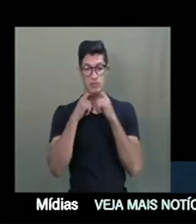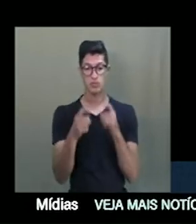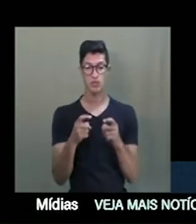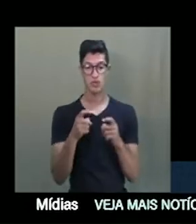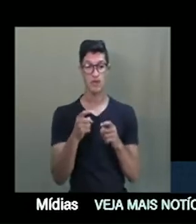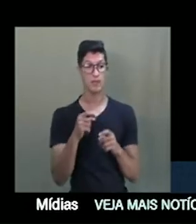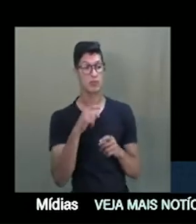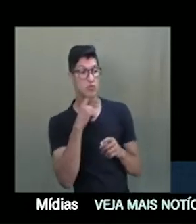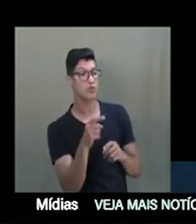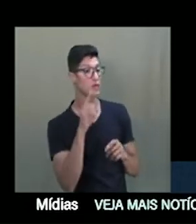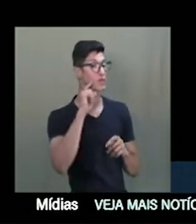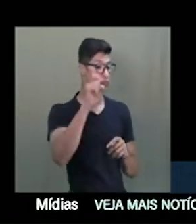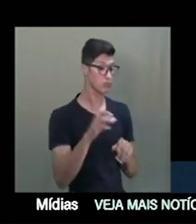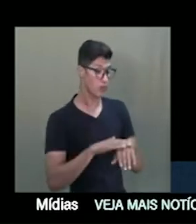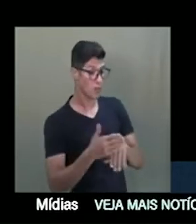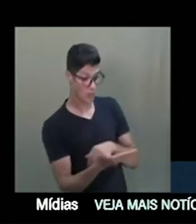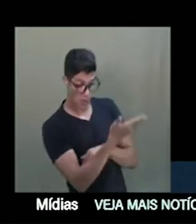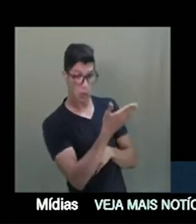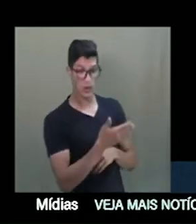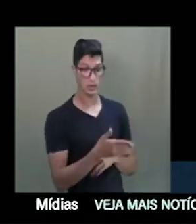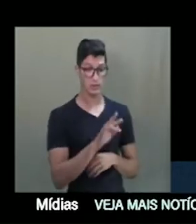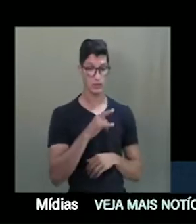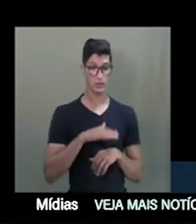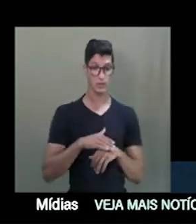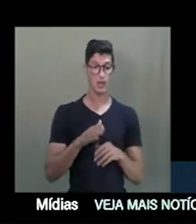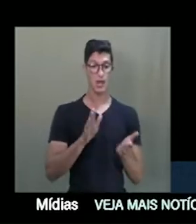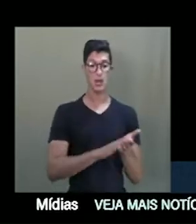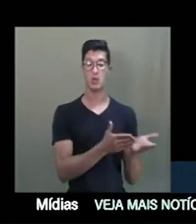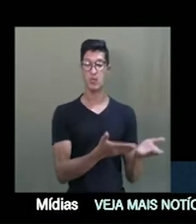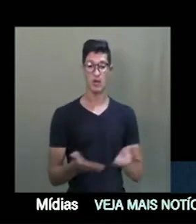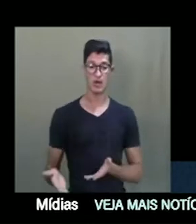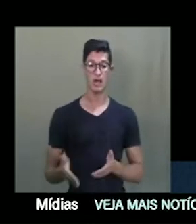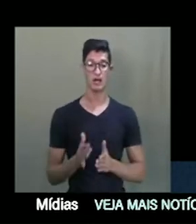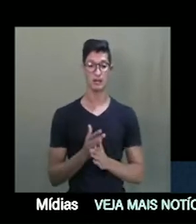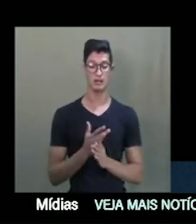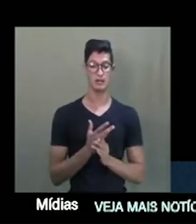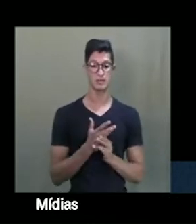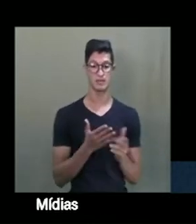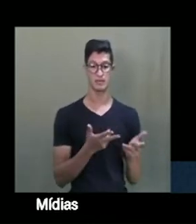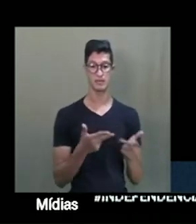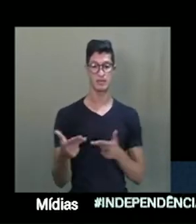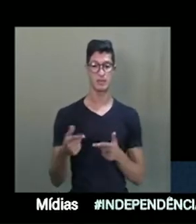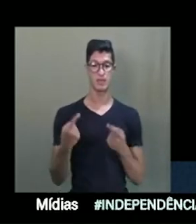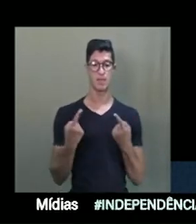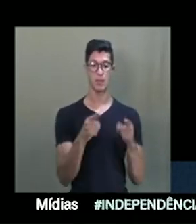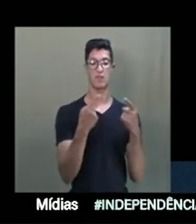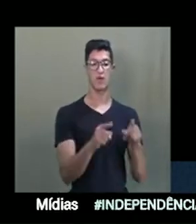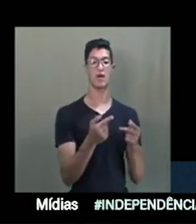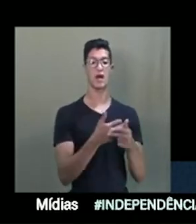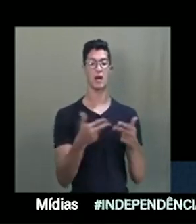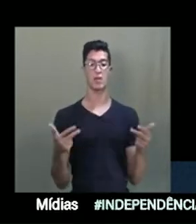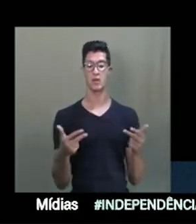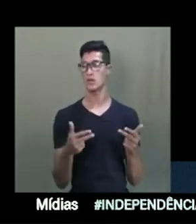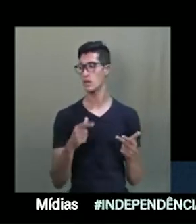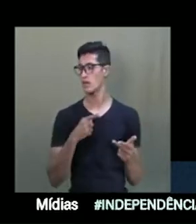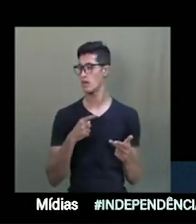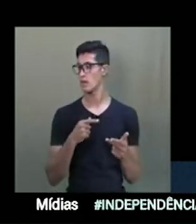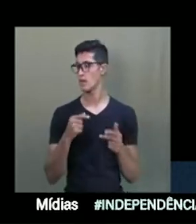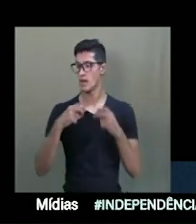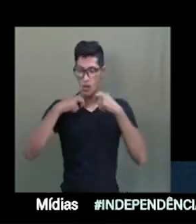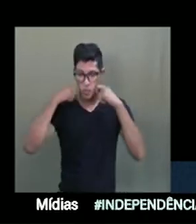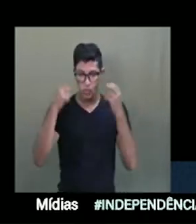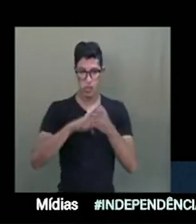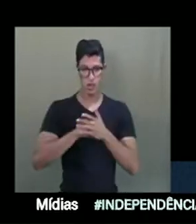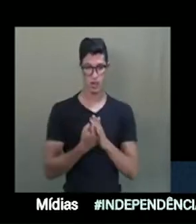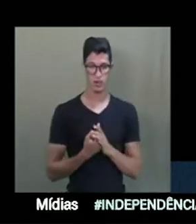tirar essa dúvida, vamos lá conversar com ele. Não é negócio de convocar, de provocar qualquer tipo de